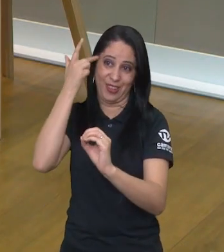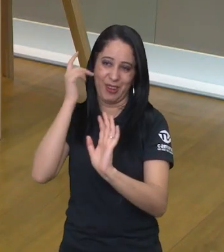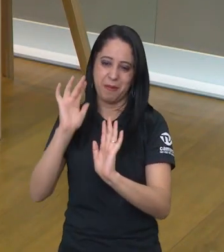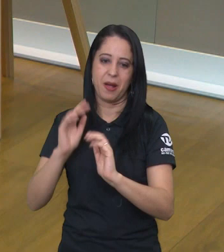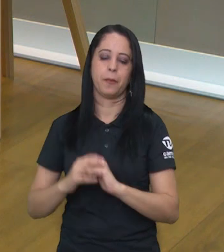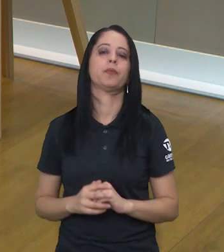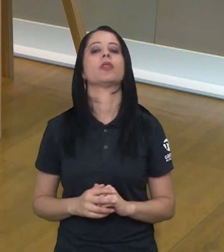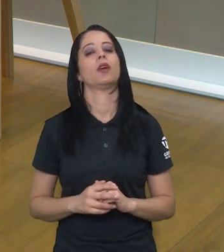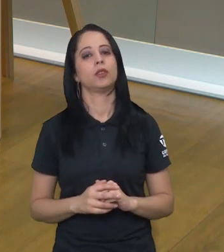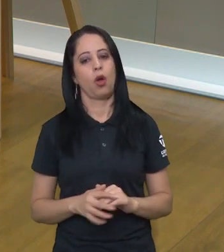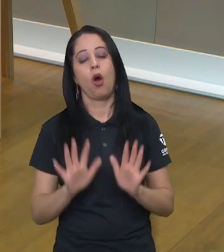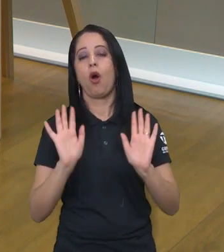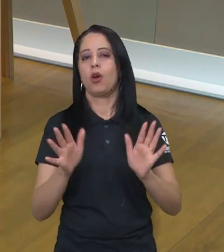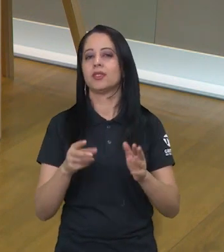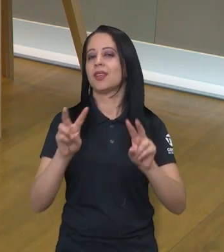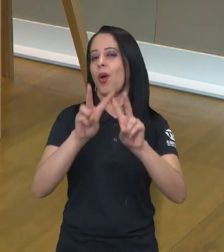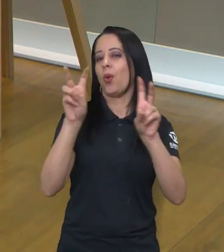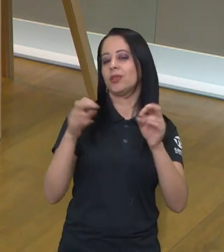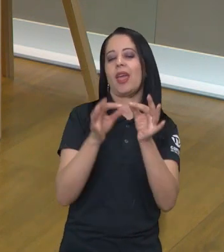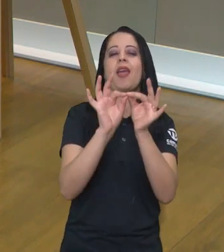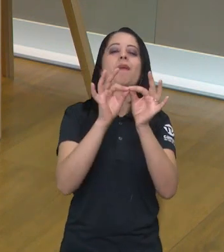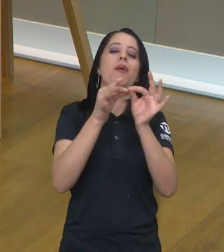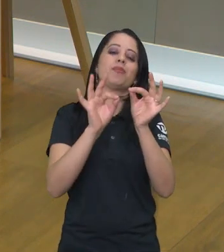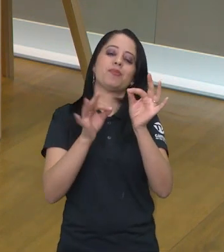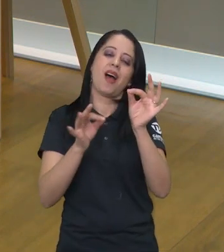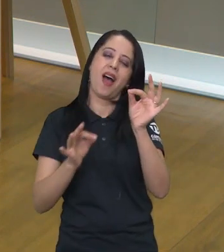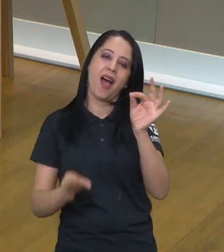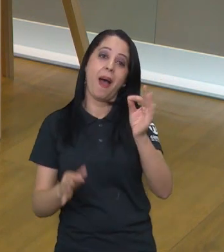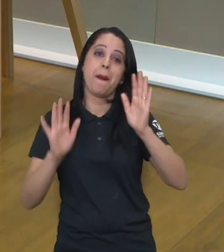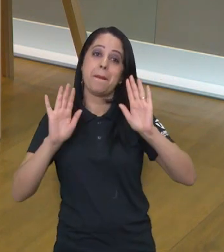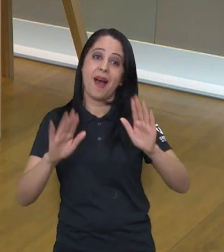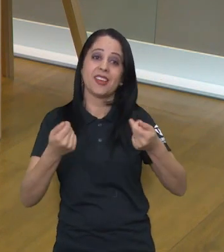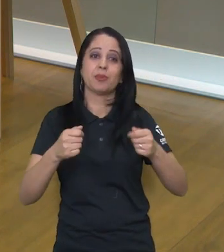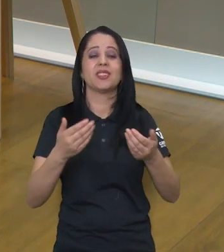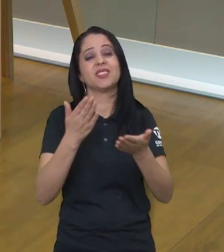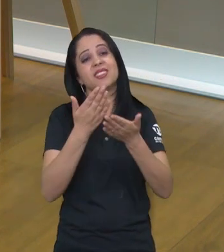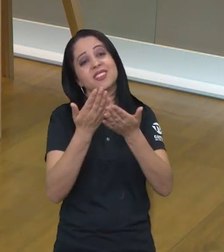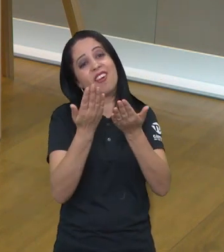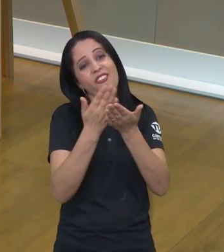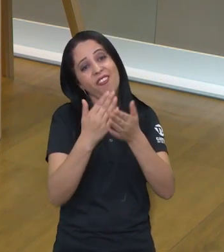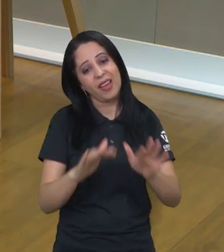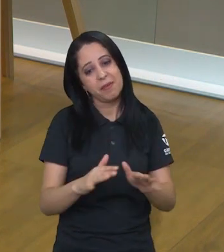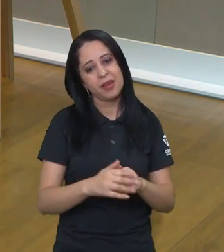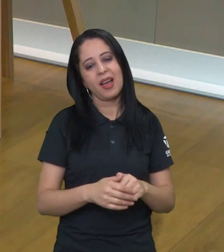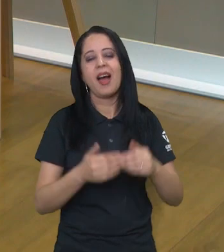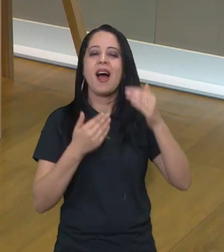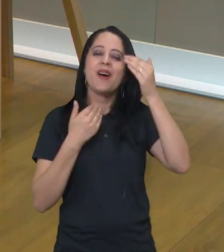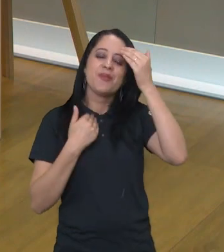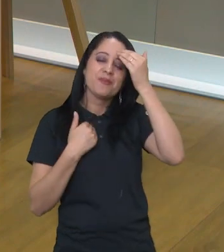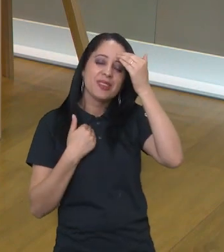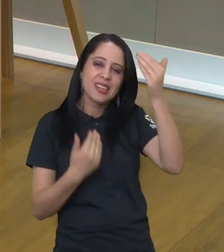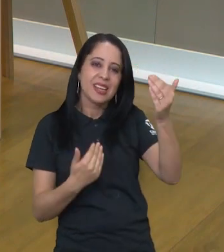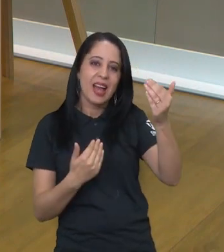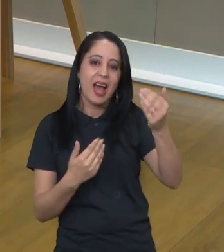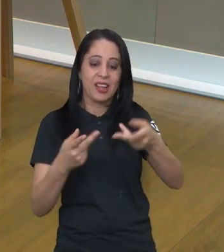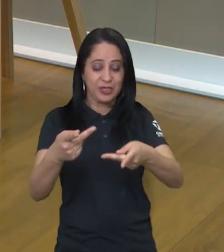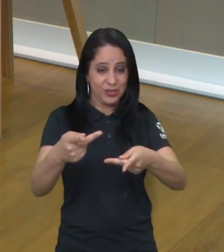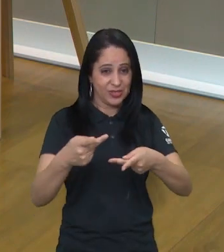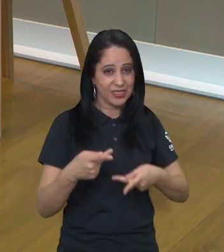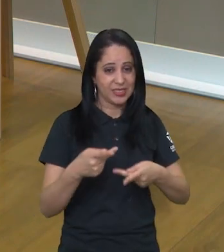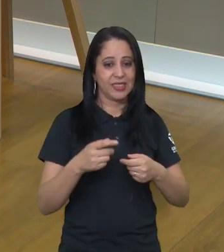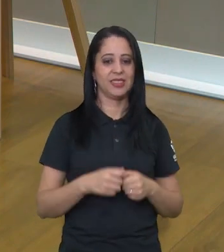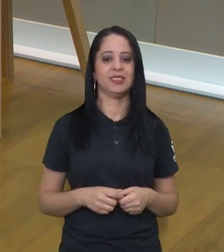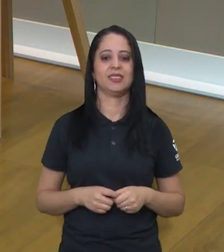uns 3 programas, mas nós precisamos encerrar a entrevista. Doutora Adriana Valério, muito obrigada pela sua